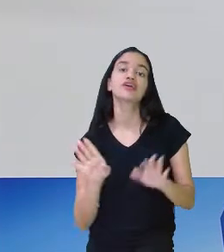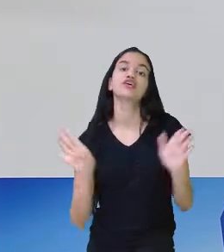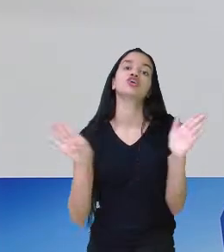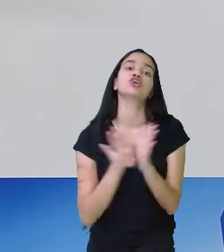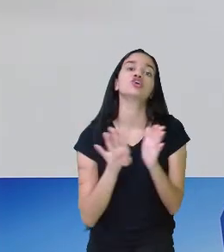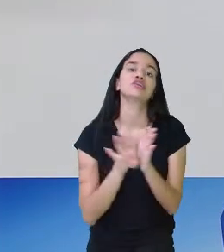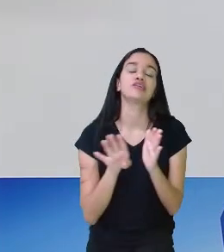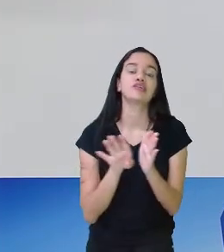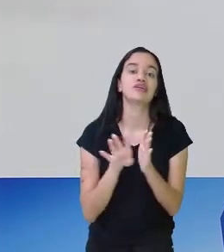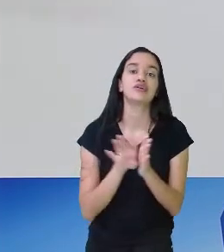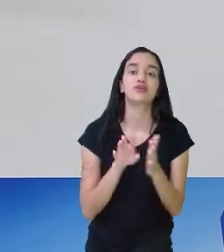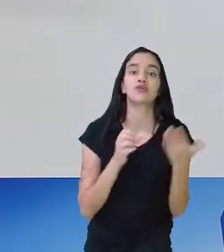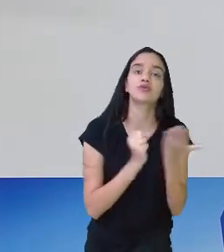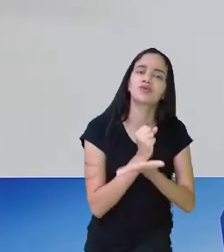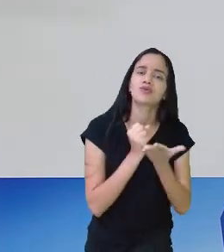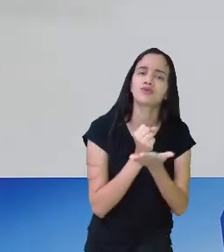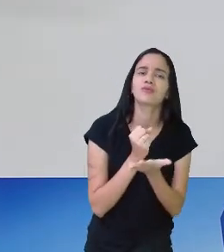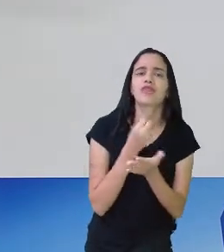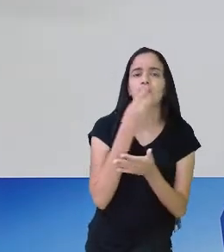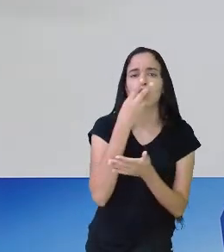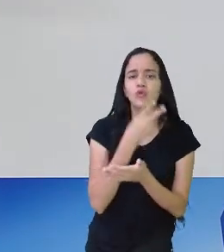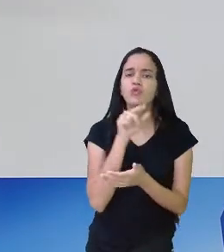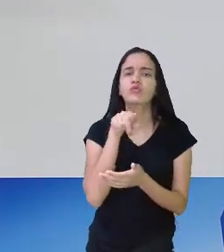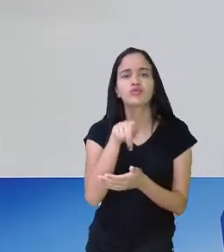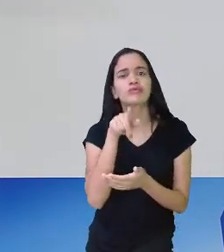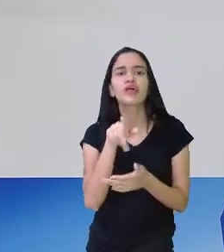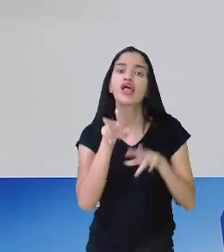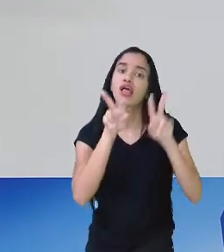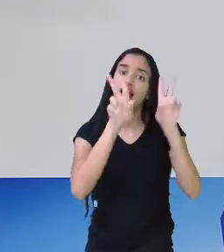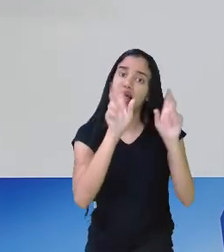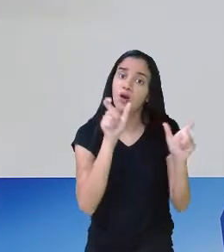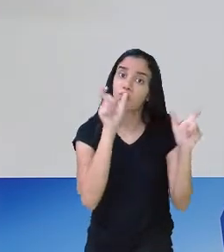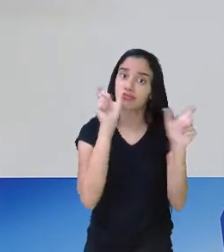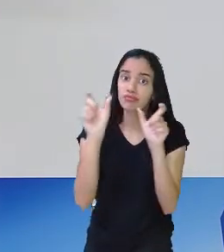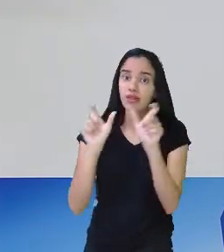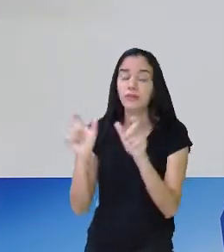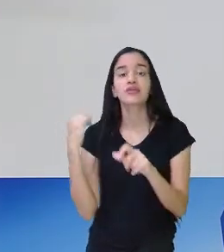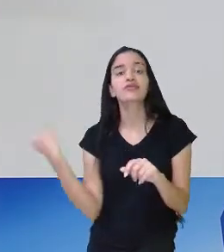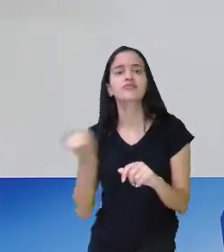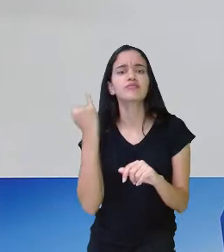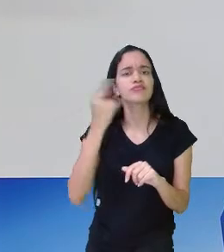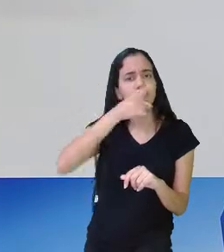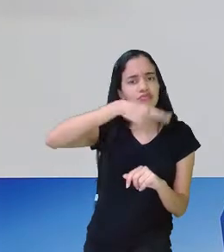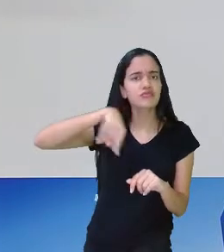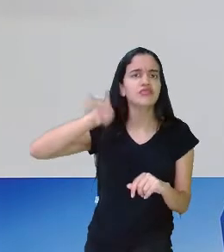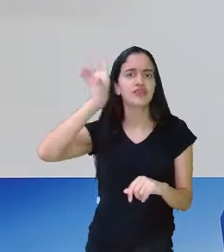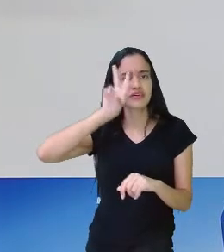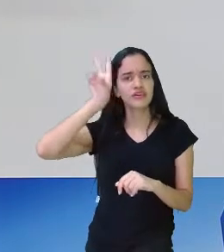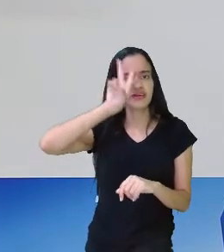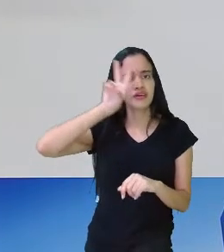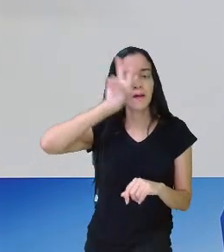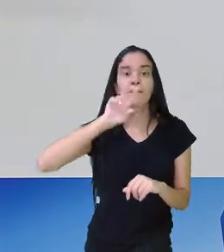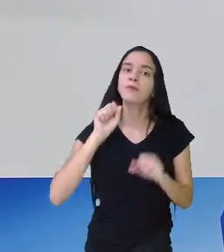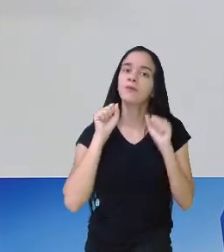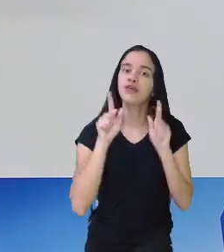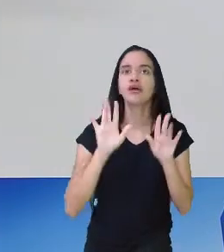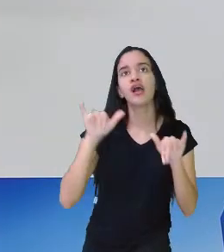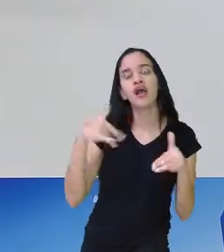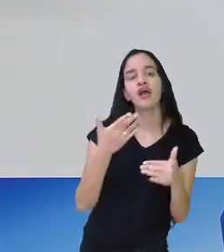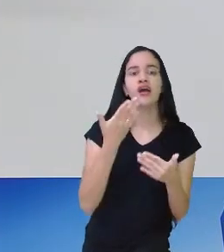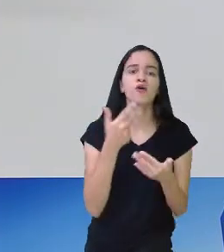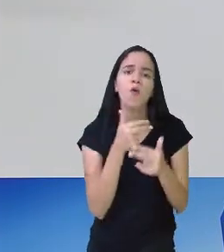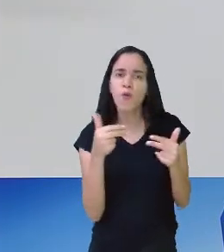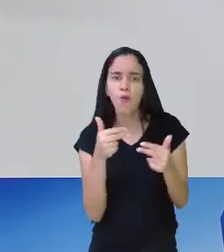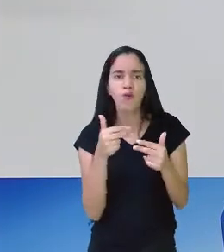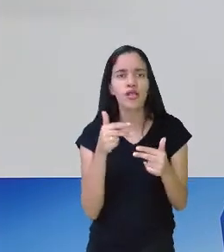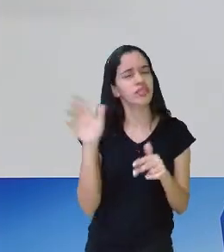ensino fundamental 2, que vão ser mais cobrados esses termos. Então, é importante você lembrar quando a gente está falando, tá? Ah, aquela